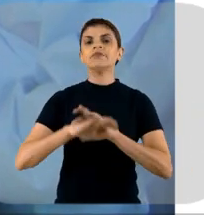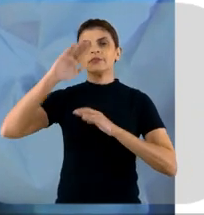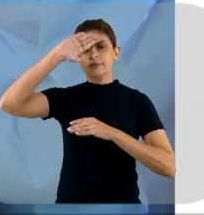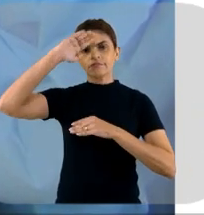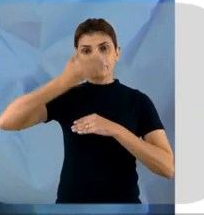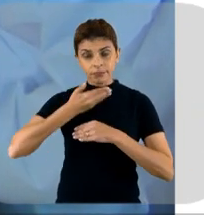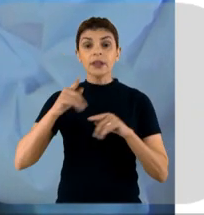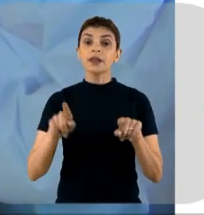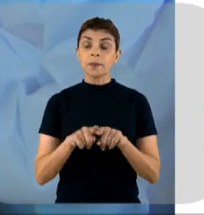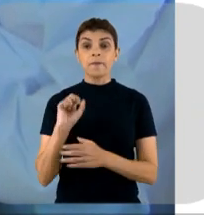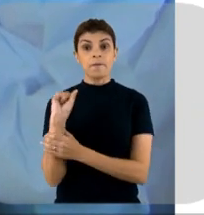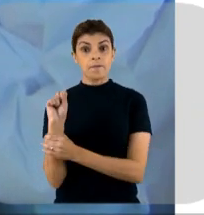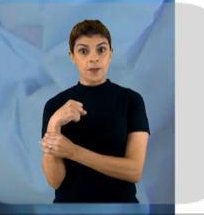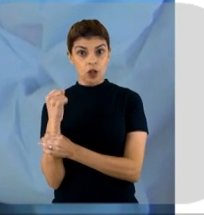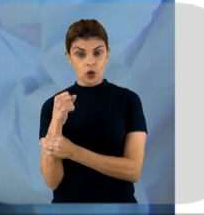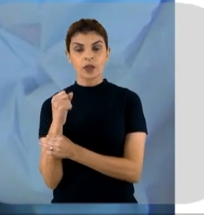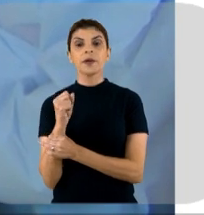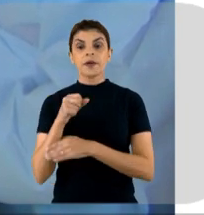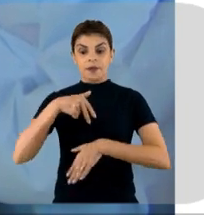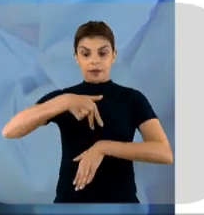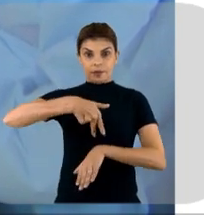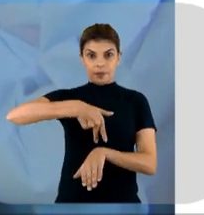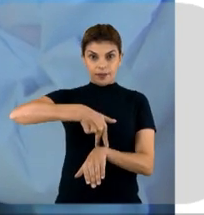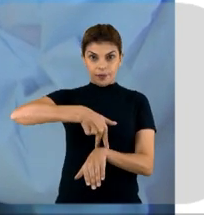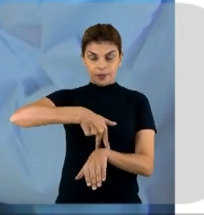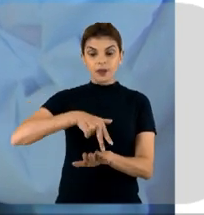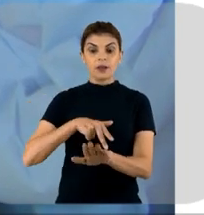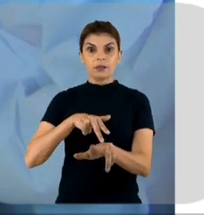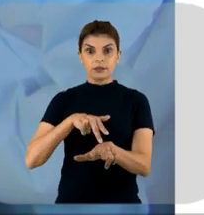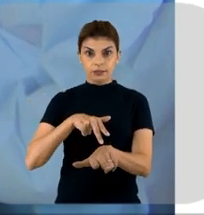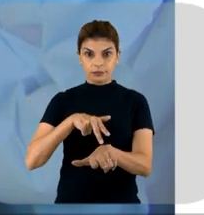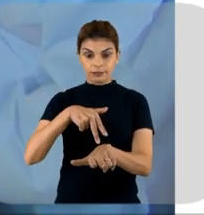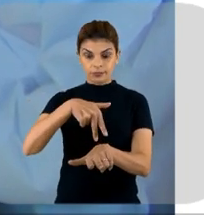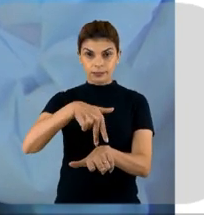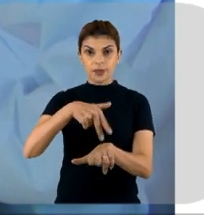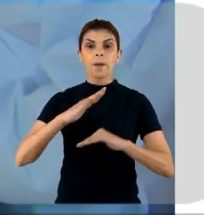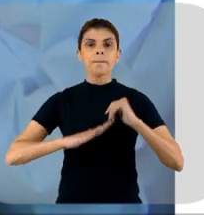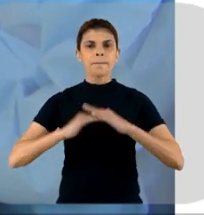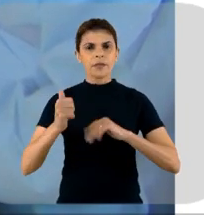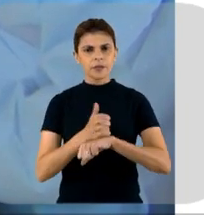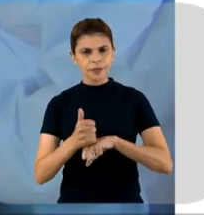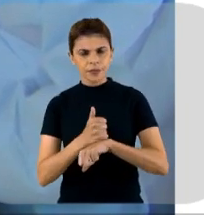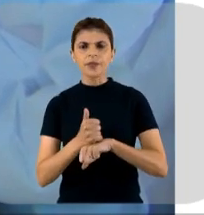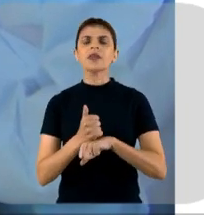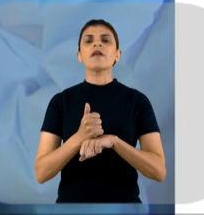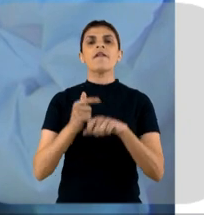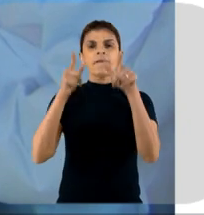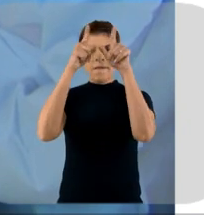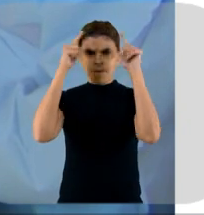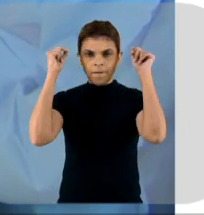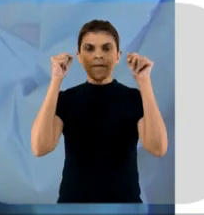ou fisioterapeuta pode posicionar-se acima da cabeça e os outros profissionais, como enfermeiros e técnicos de